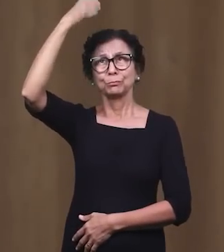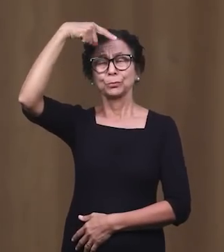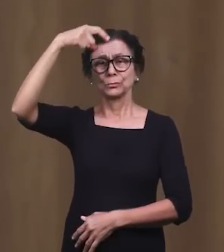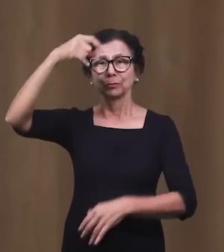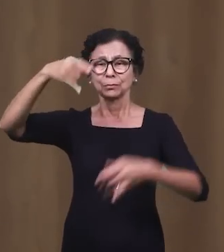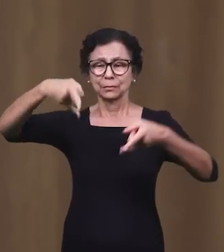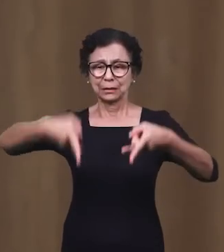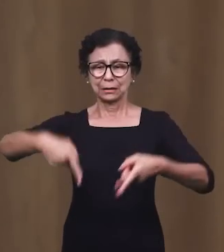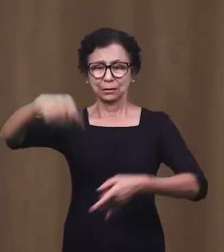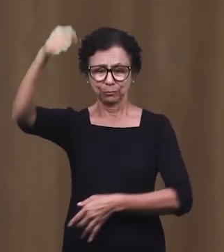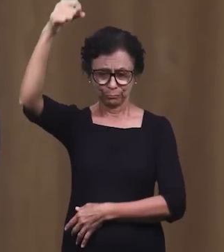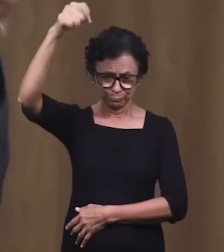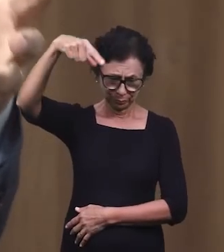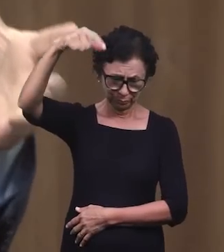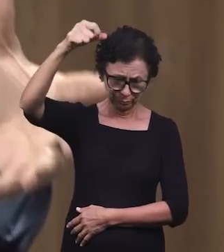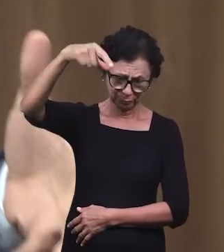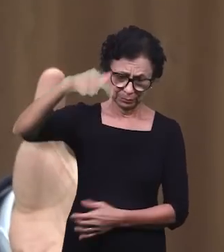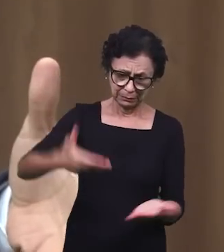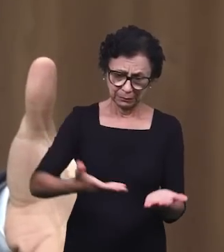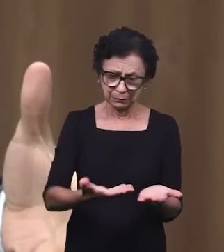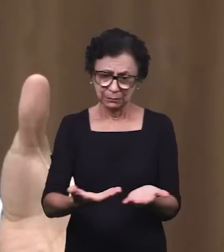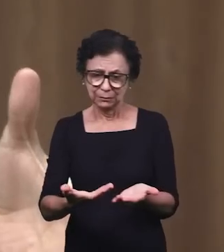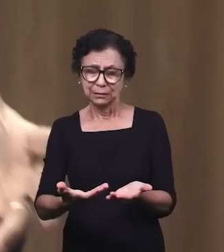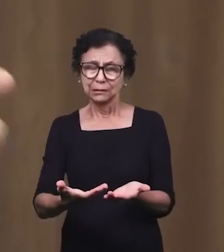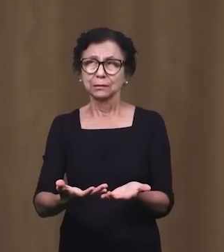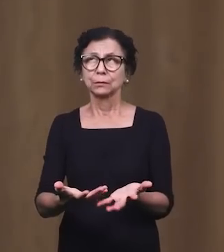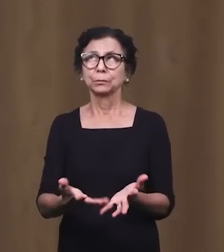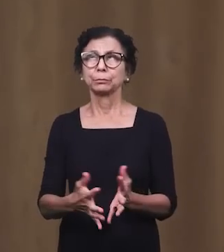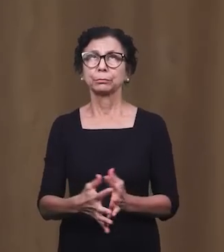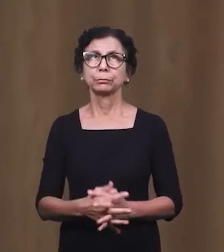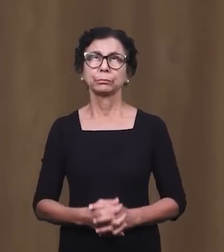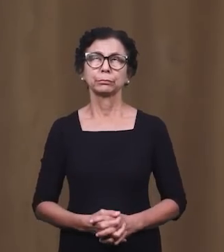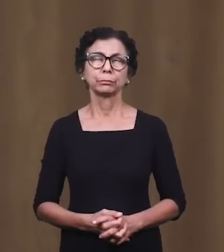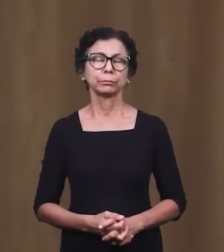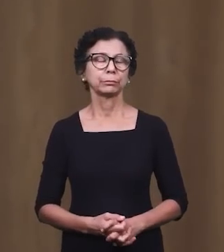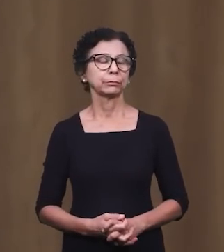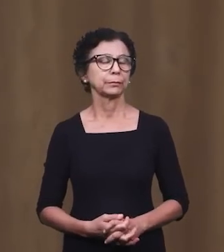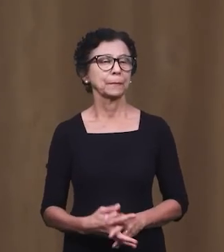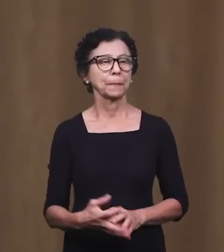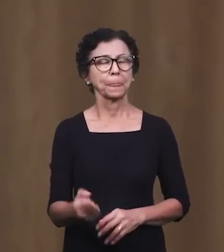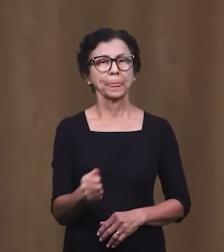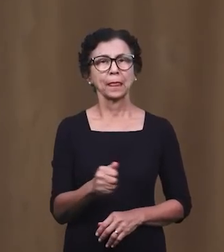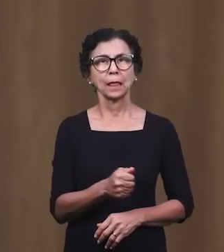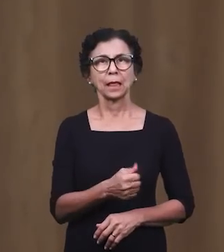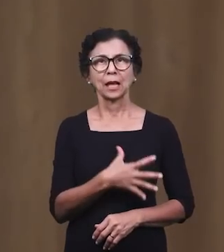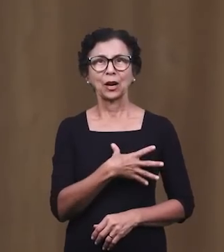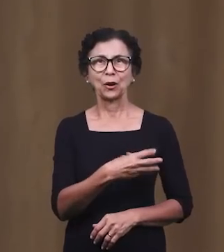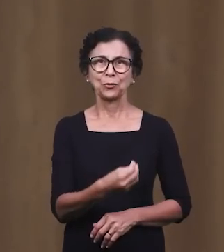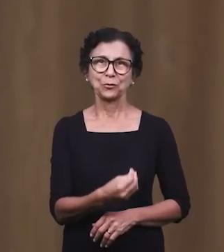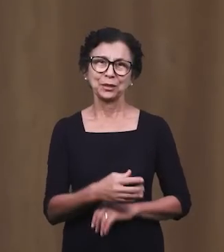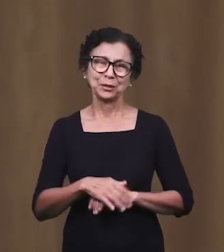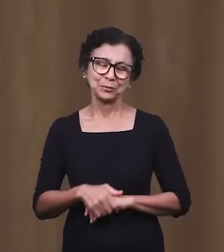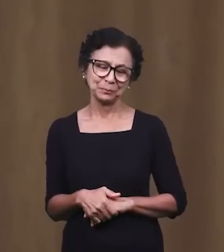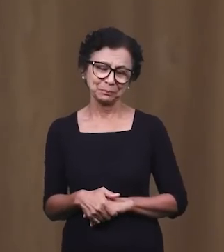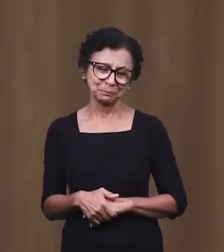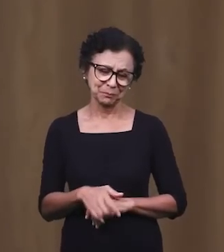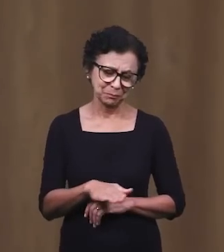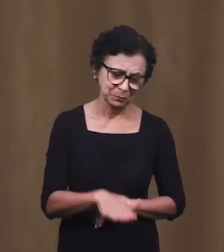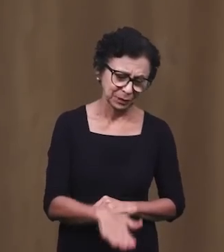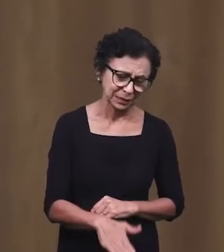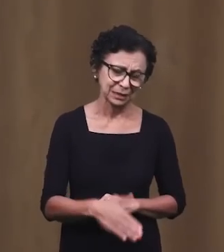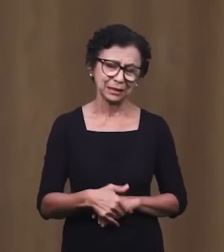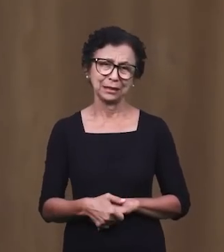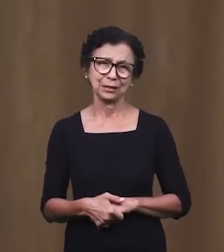Então, ao mesmo tempo que você tem uma criança pequena, você não dorme bem à noite porque você tem que cuidar da criança e vem